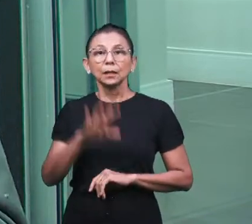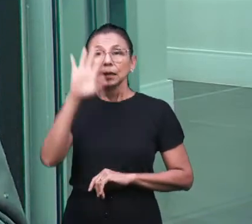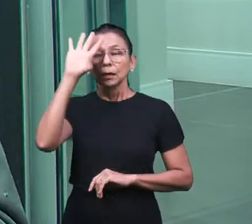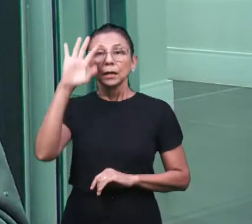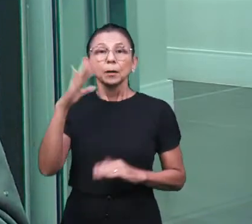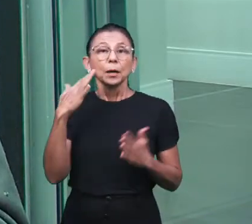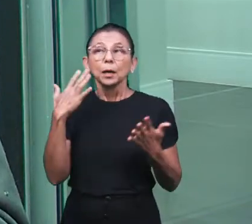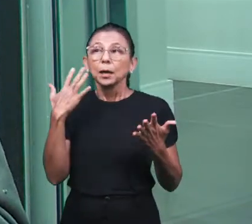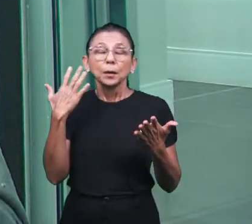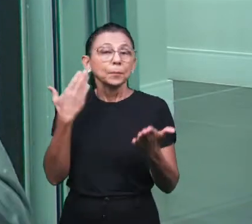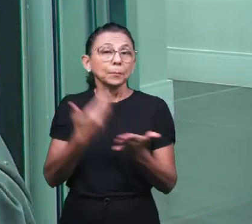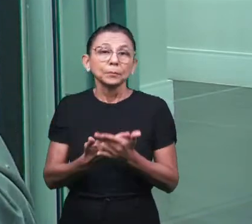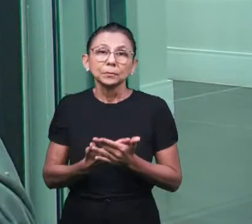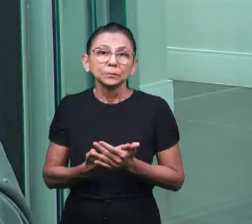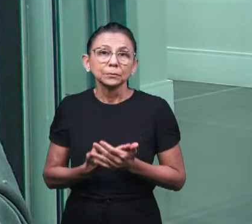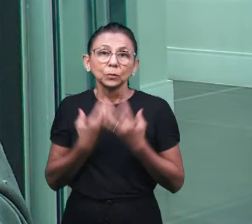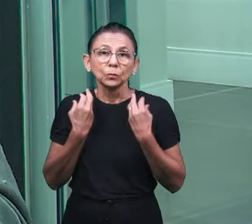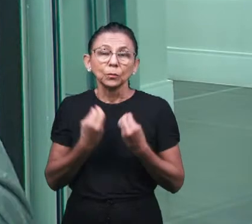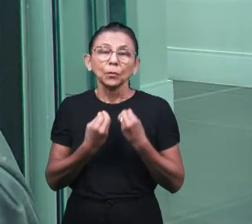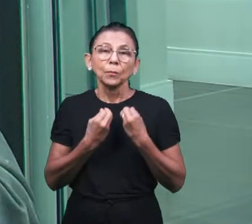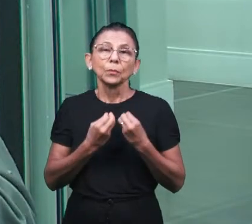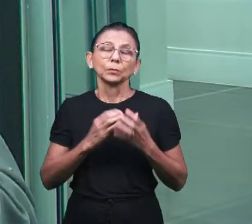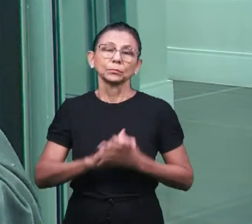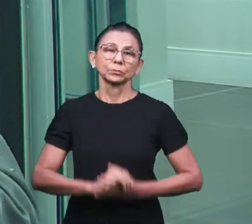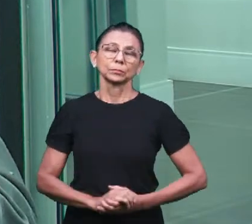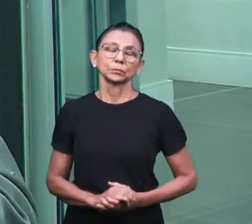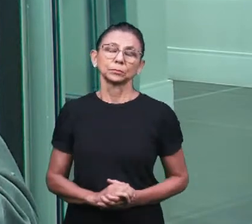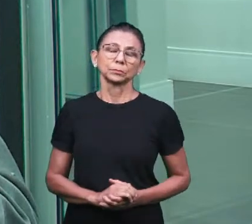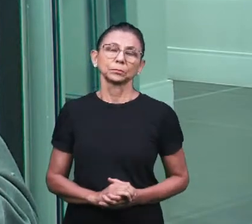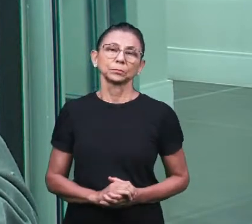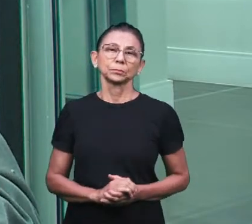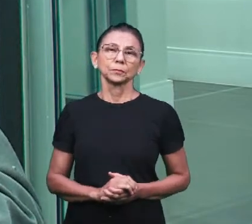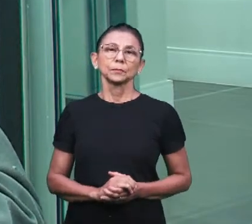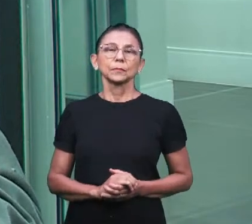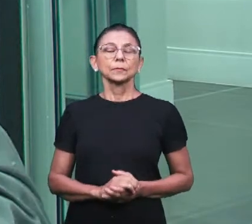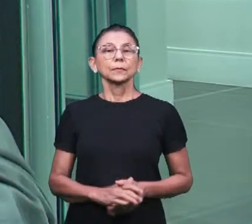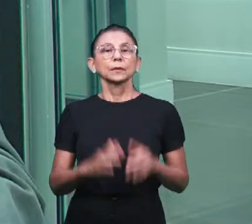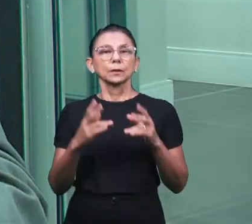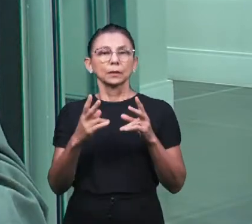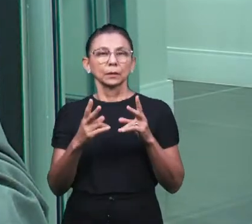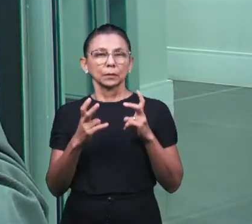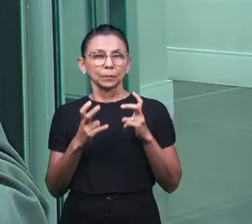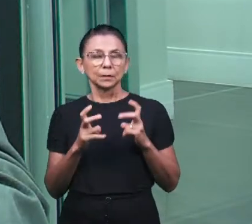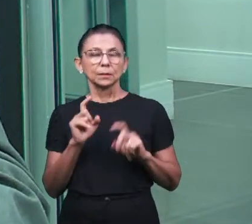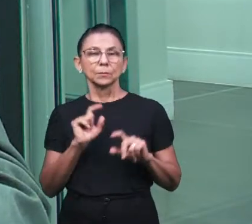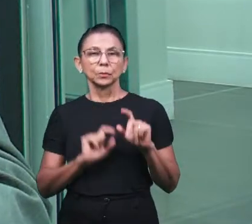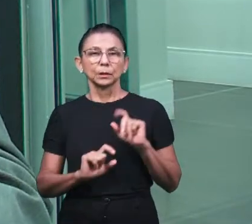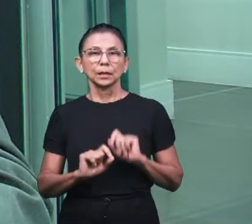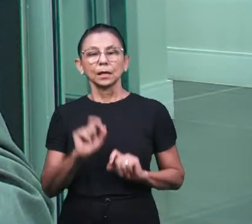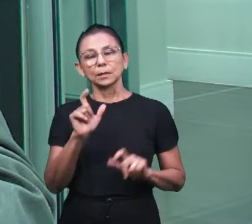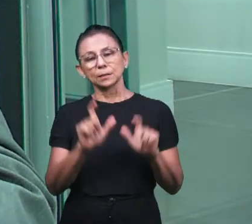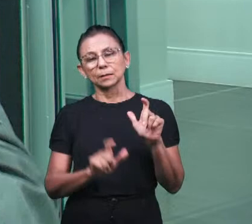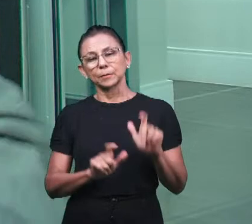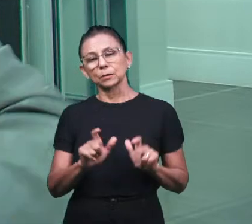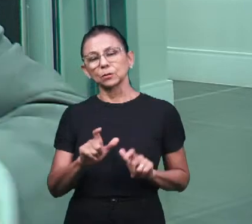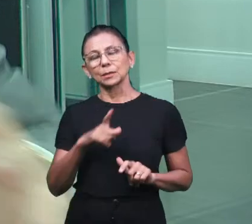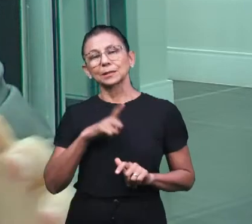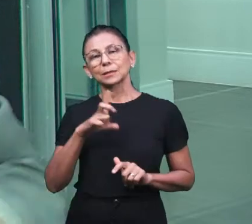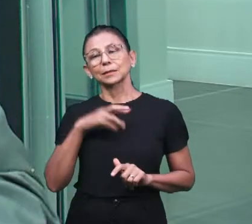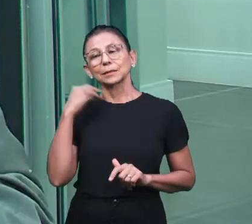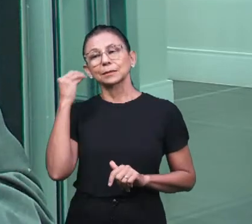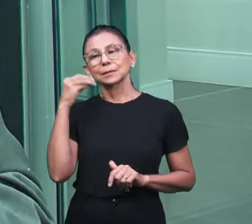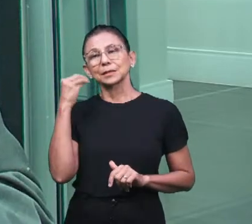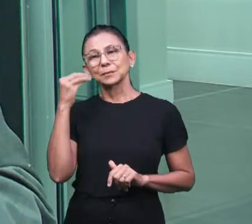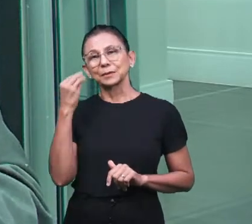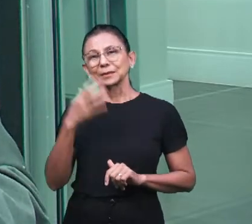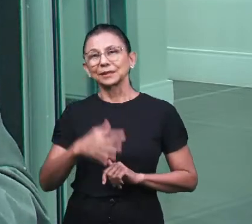assim, o que eu percebo que as pessoas que estão vindo através dessa experiência não tão triste